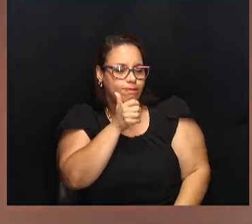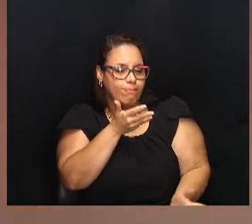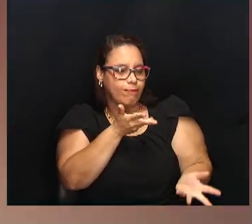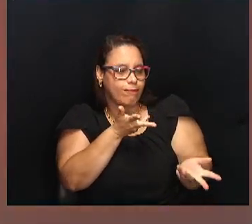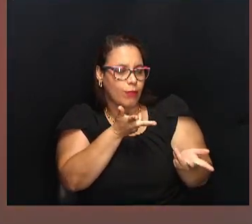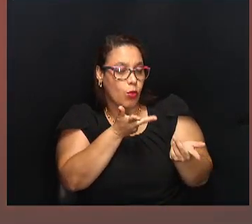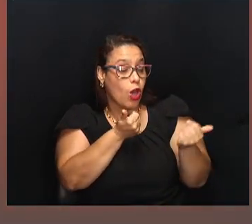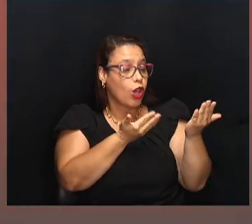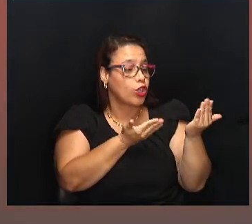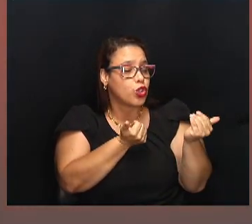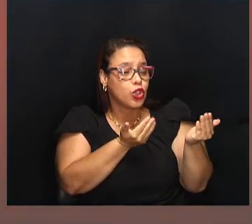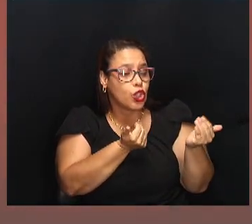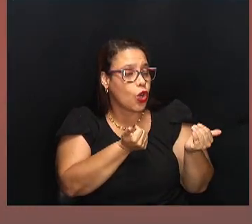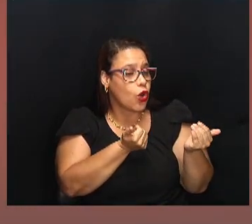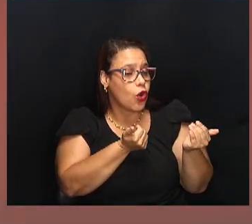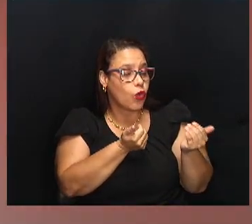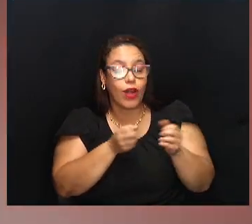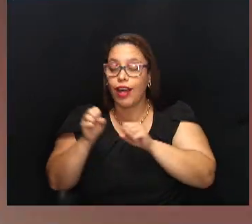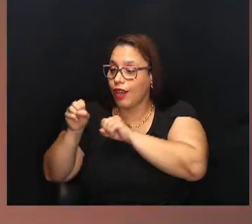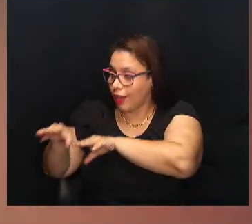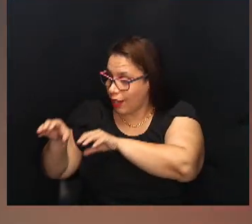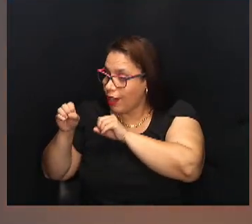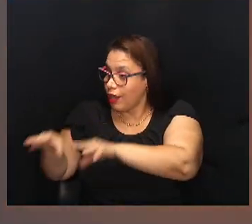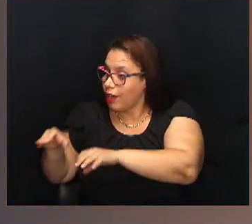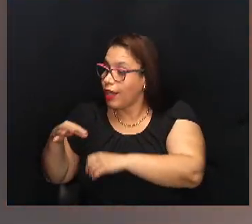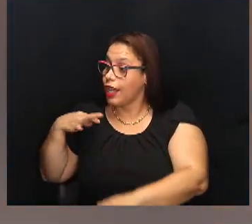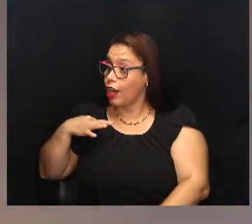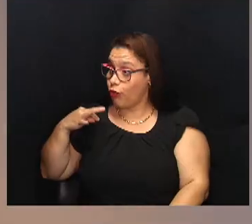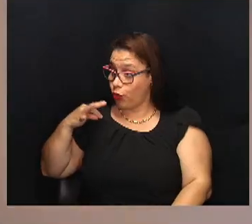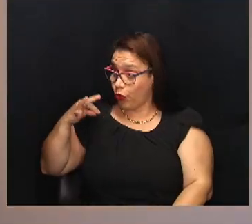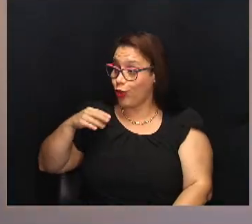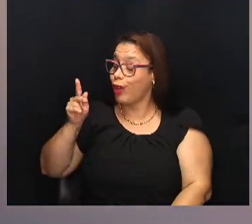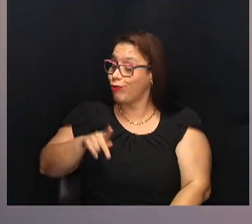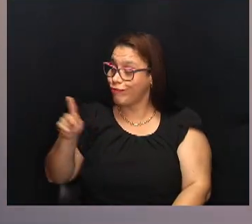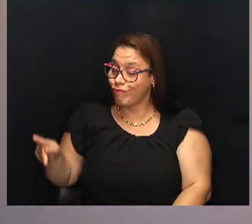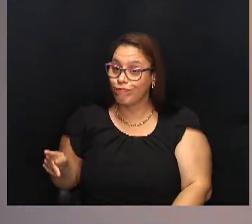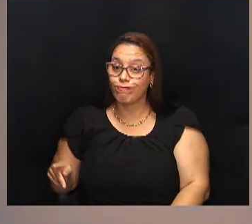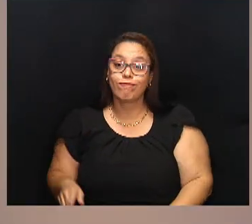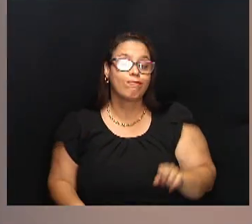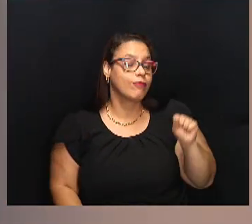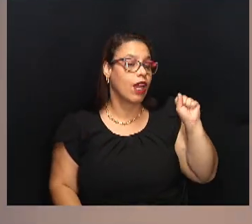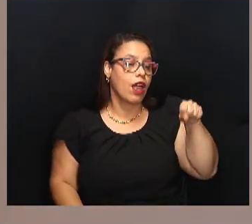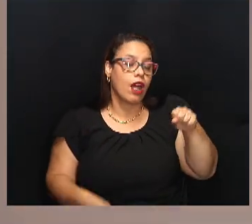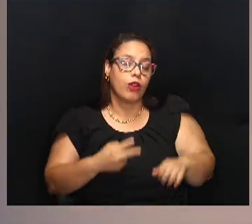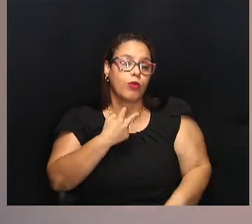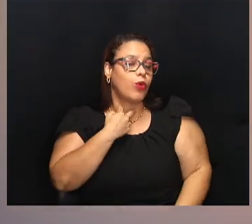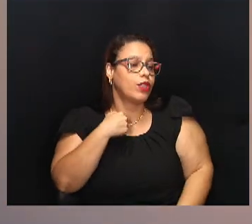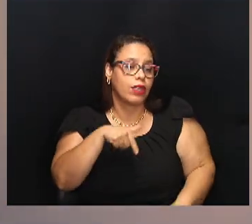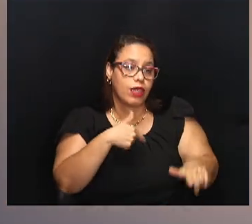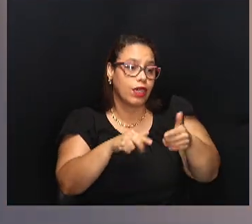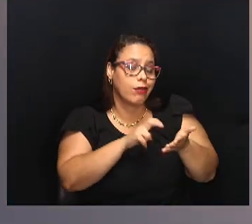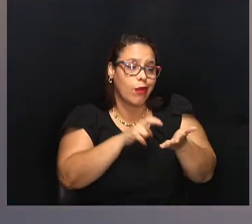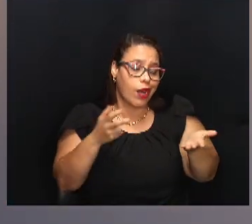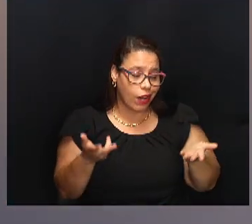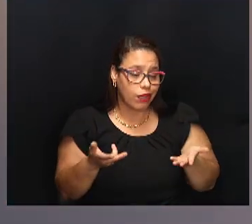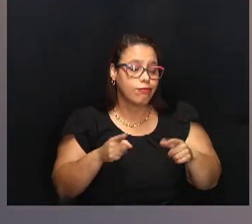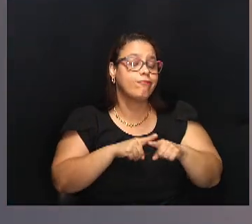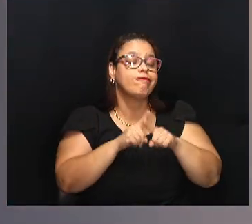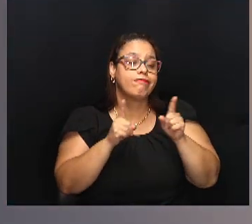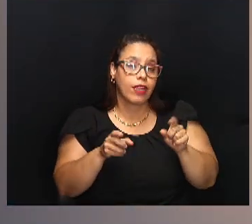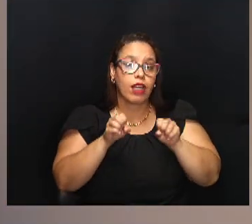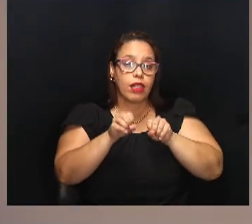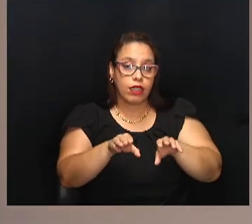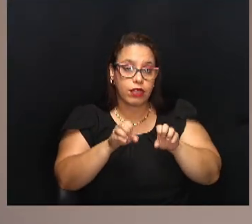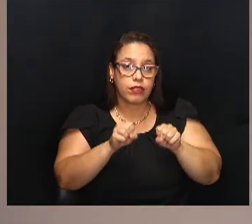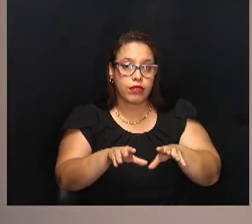uma jovem ainda, né? Ela que dá, ela que é a voluntária, a isso. professora do Ela não pôde estar aqui, porque ela jazz. trabalha agora de manhã também, mas ela que dá aula,